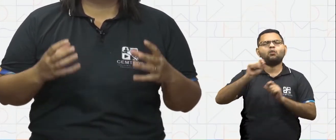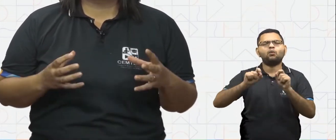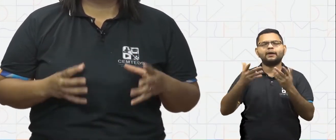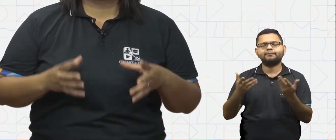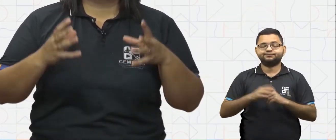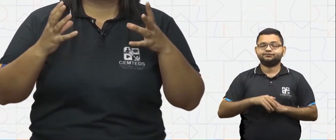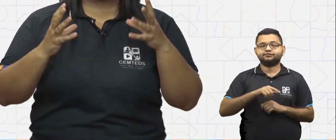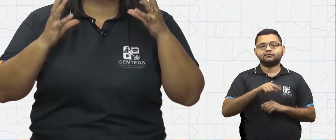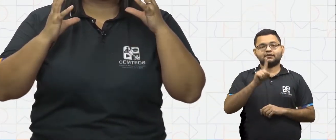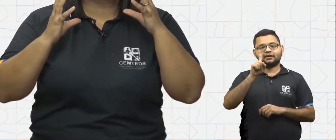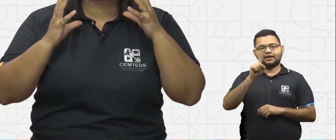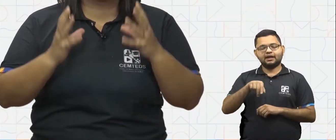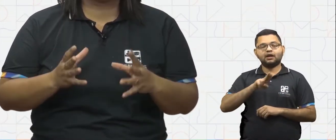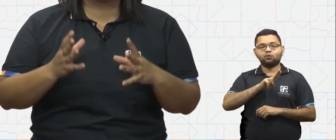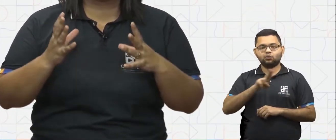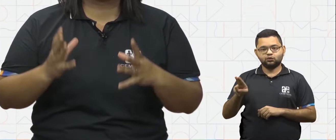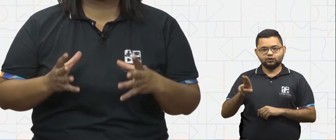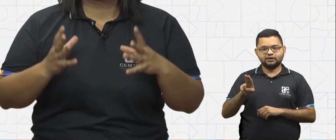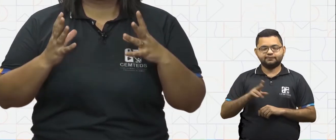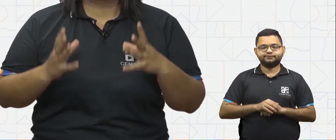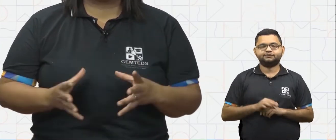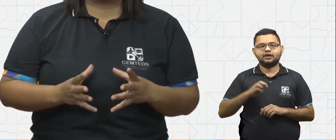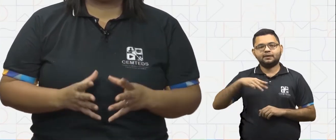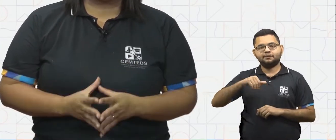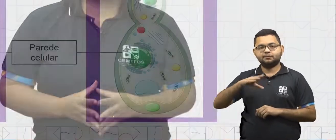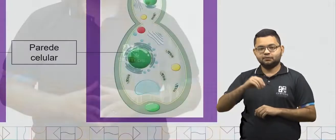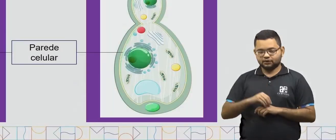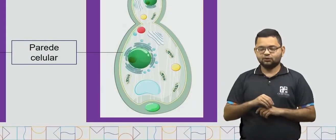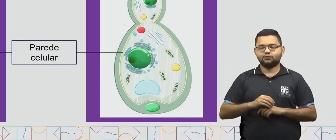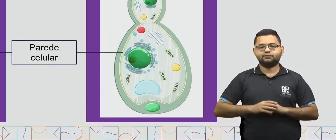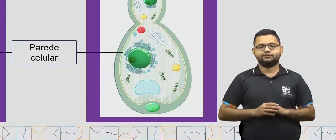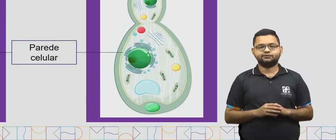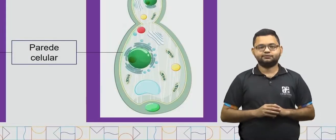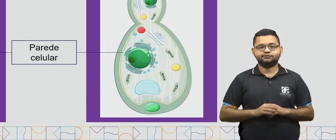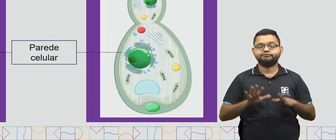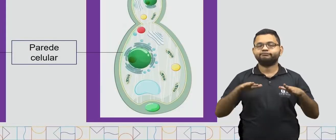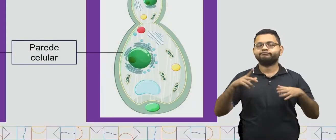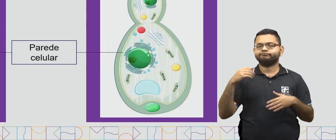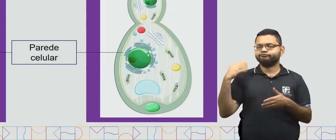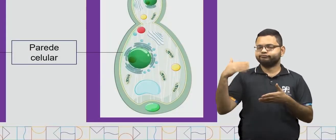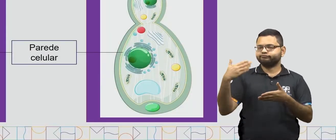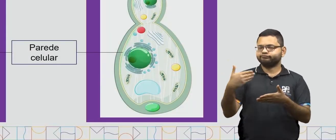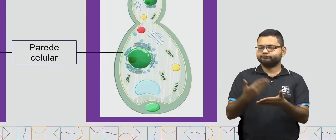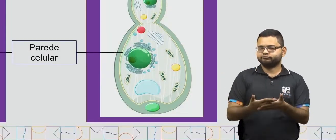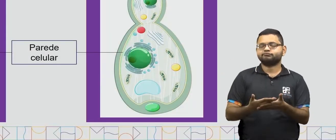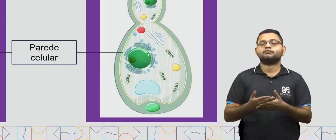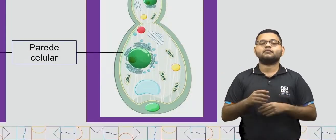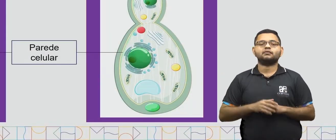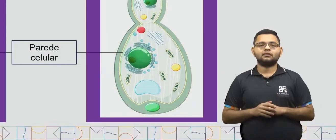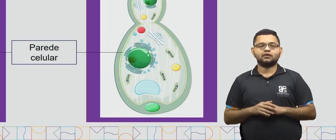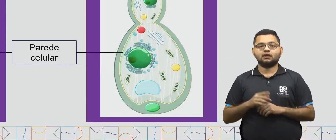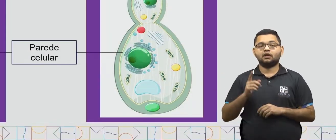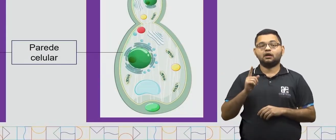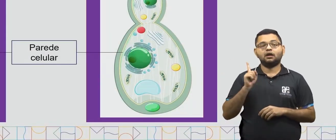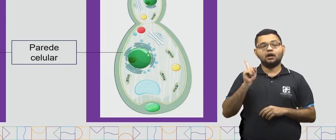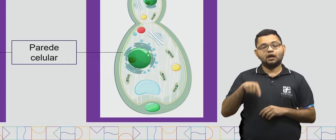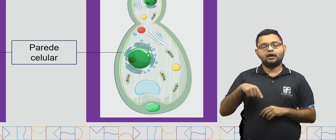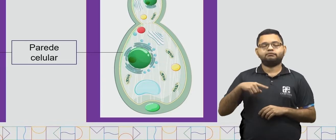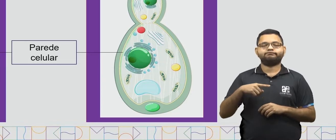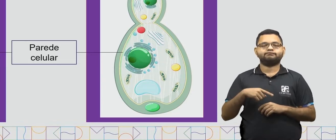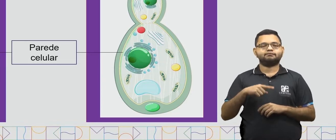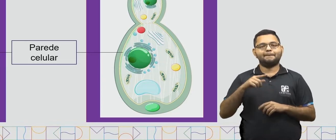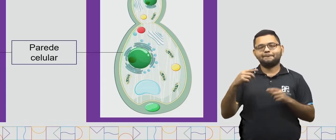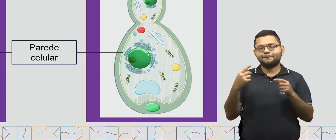estuda os fungos é a chamada micologia. Durante muito tempo, os fungos foram classificados como